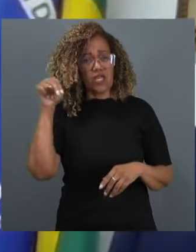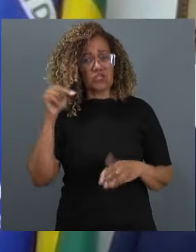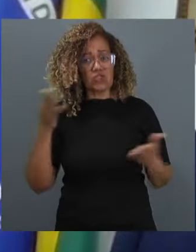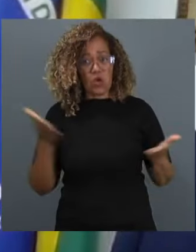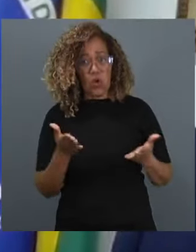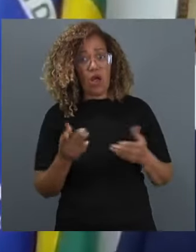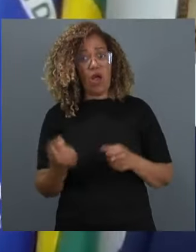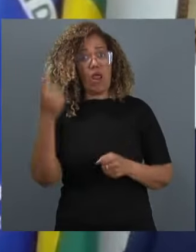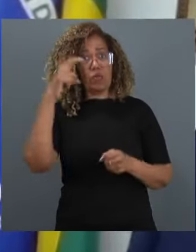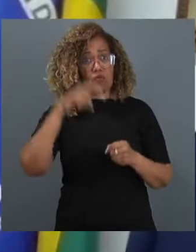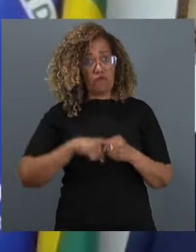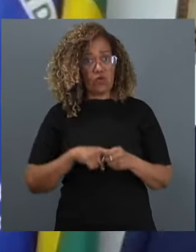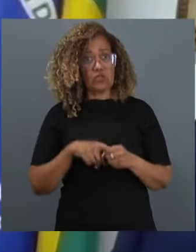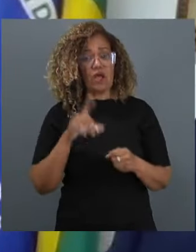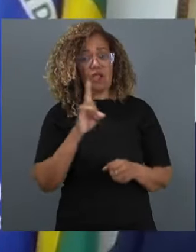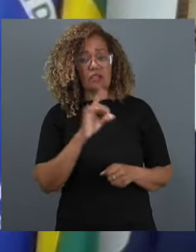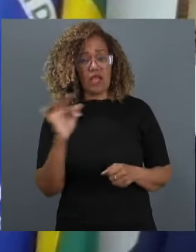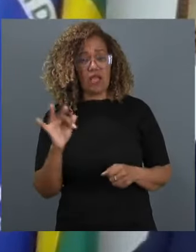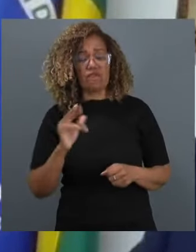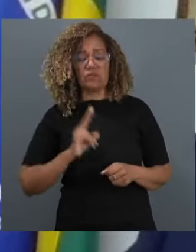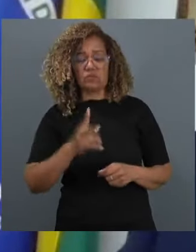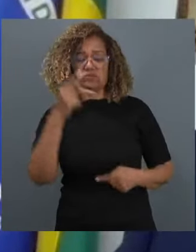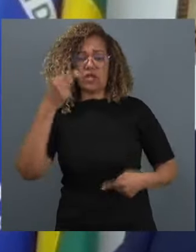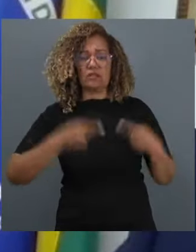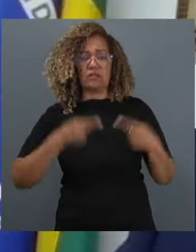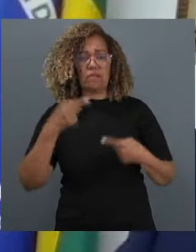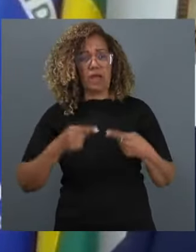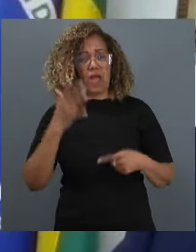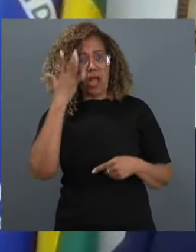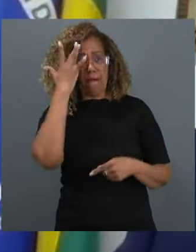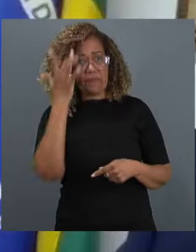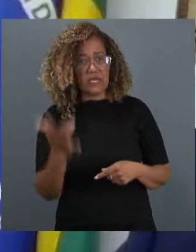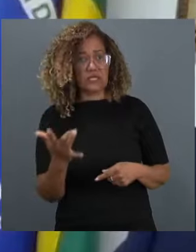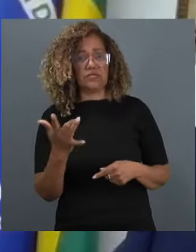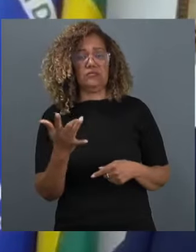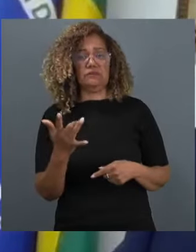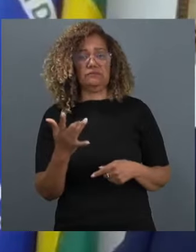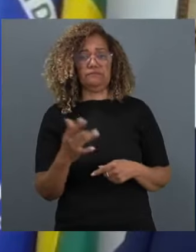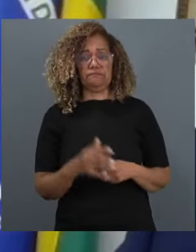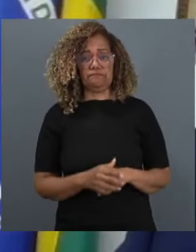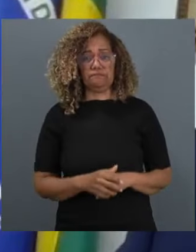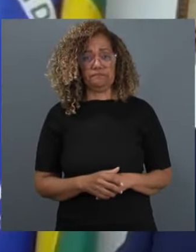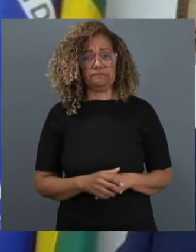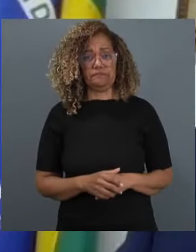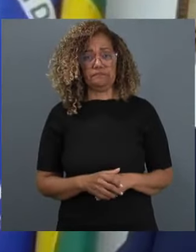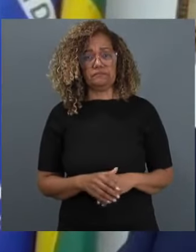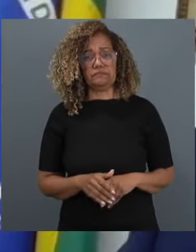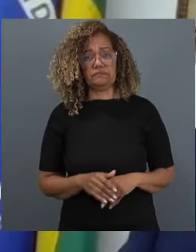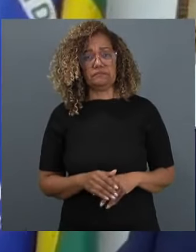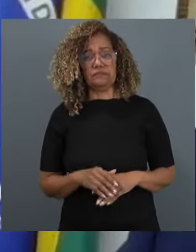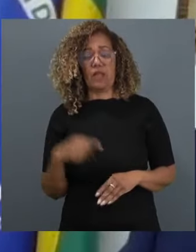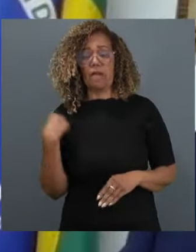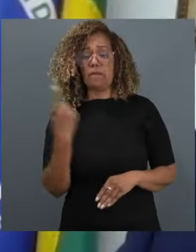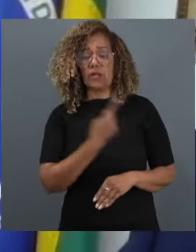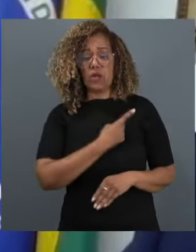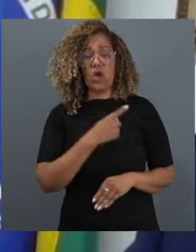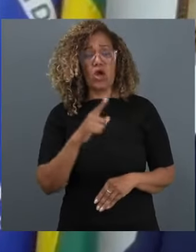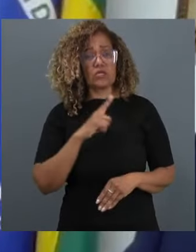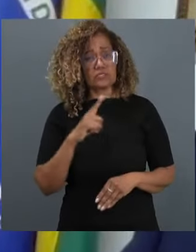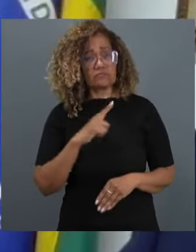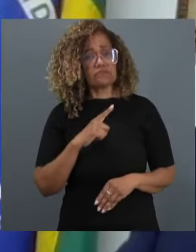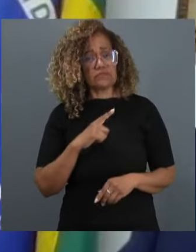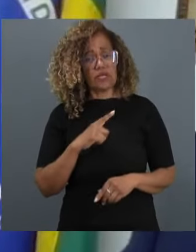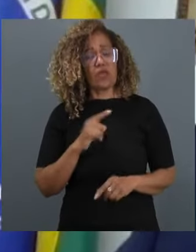aí, para fazer o bom debate no Congresso amanhã, para que a gente possa ter bom